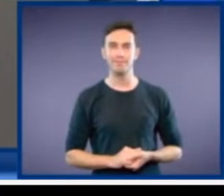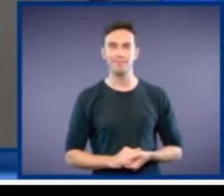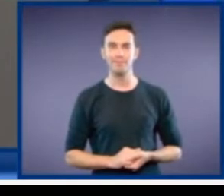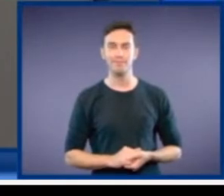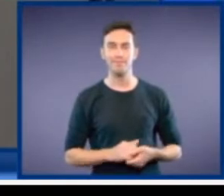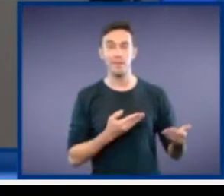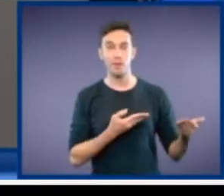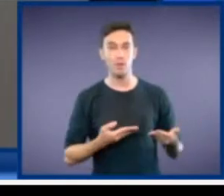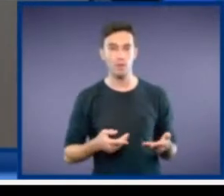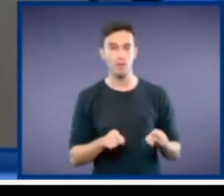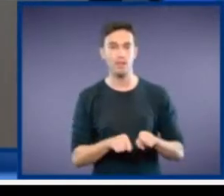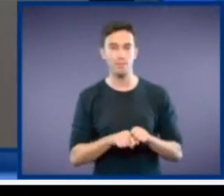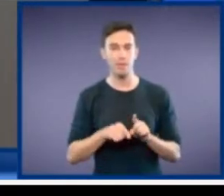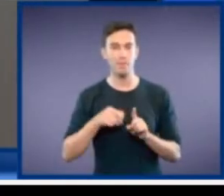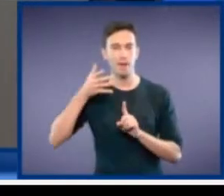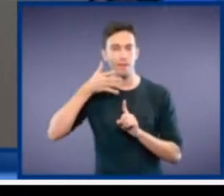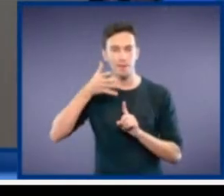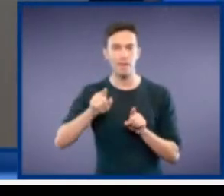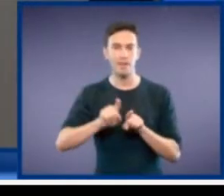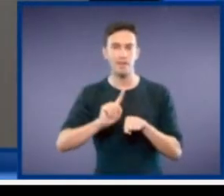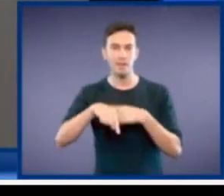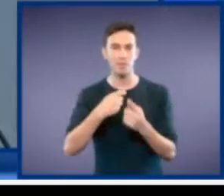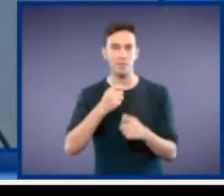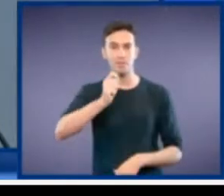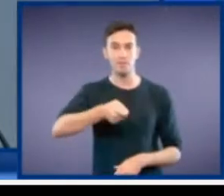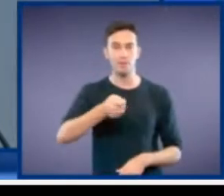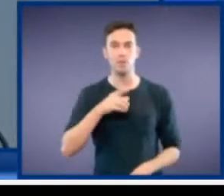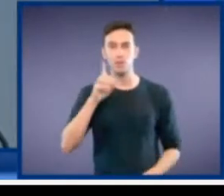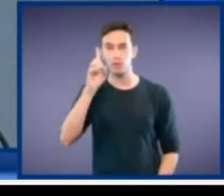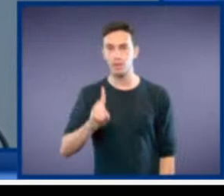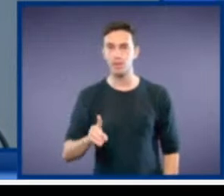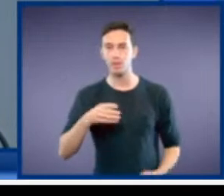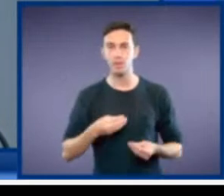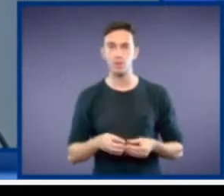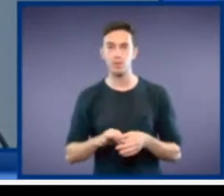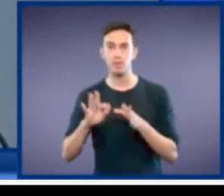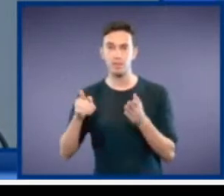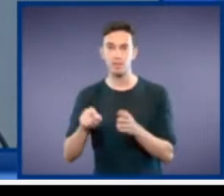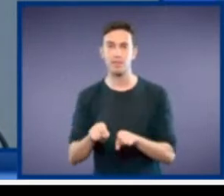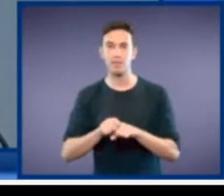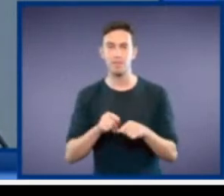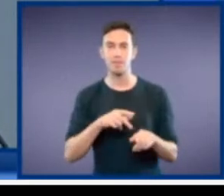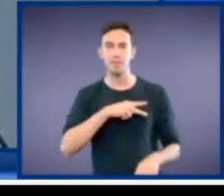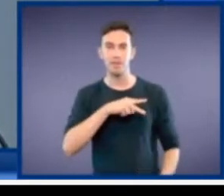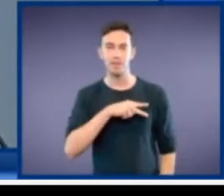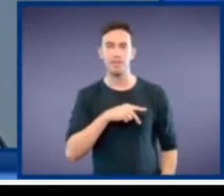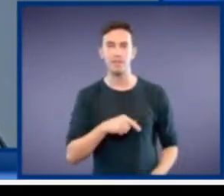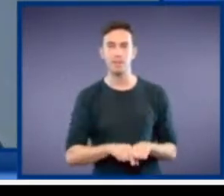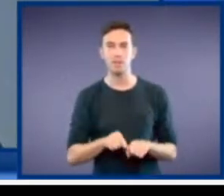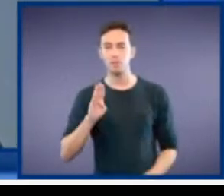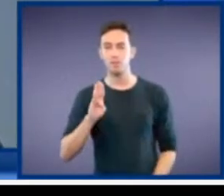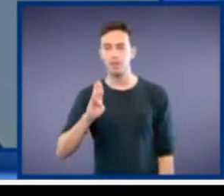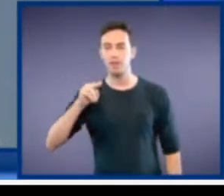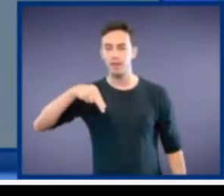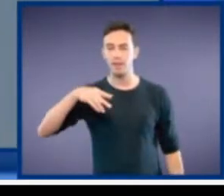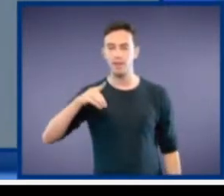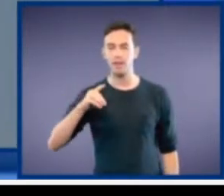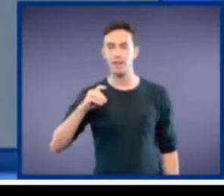Convido para as suas palavras e posterior batida de martelo o diretor de concessões e privatizações do BNDES, Fábio Abraão.